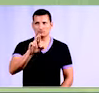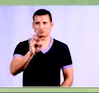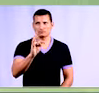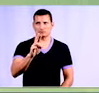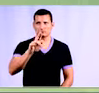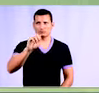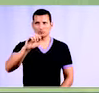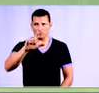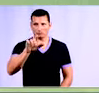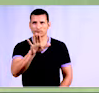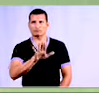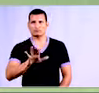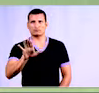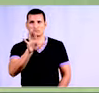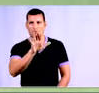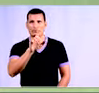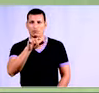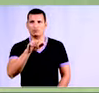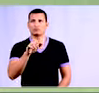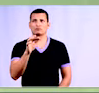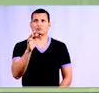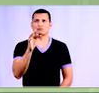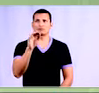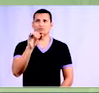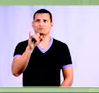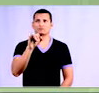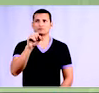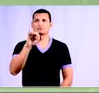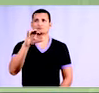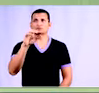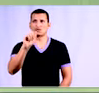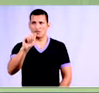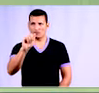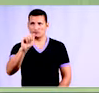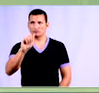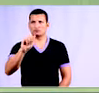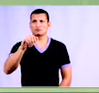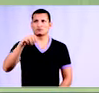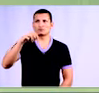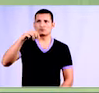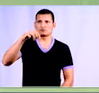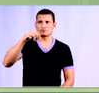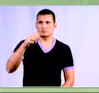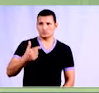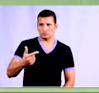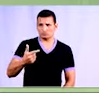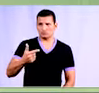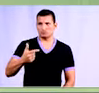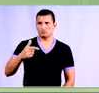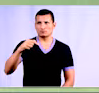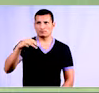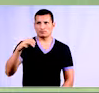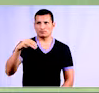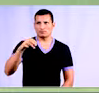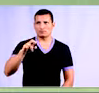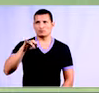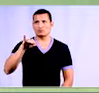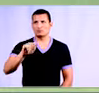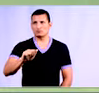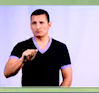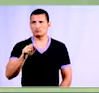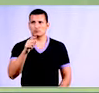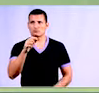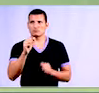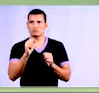é composta pela memória física mais a memória secundária. Esse conjunto, então, é toda a memória. Então, você pode,